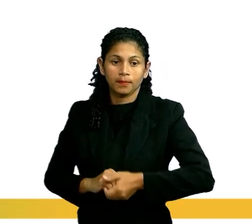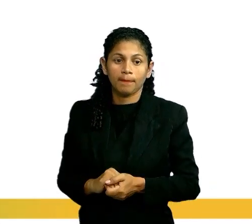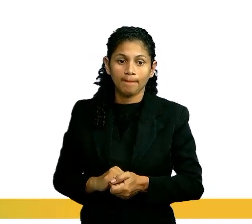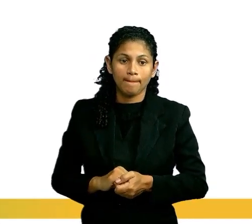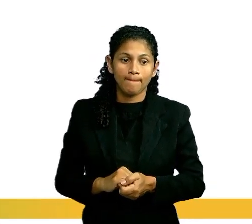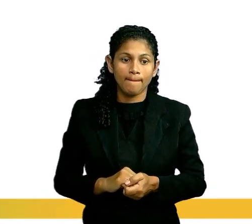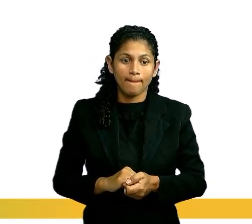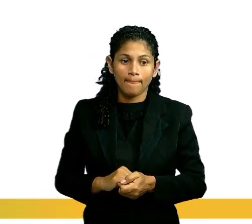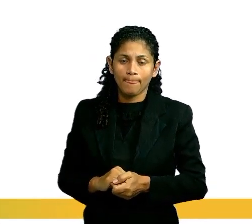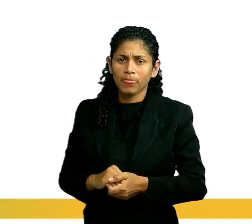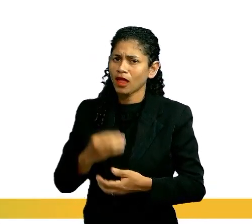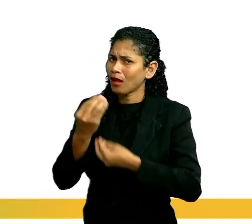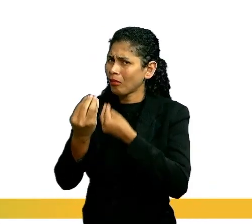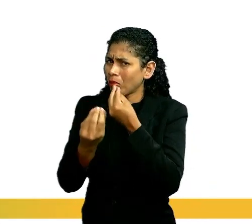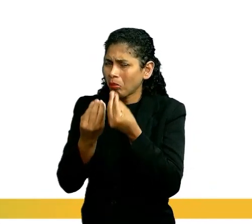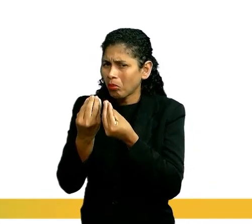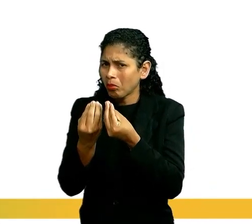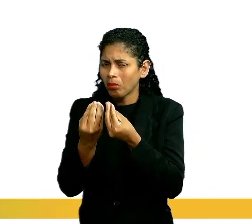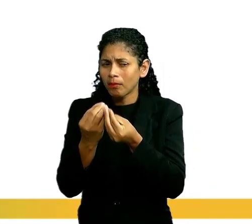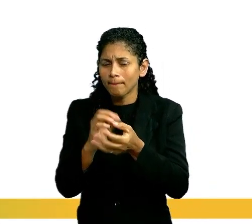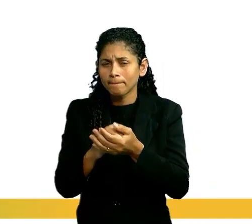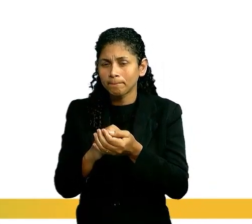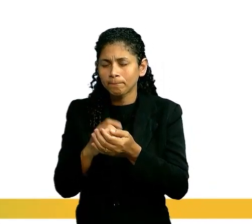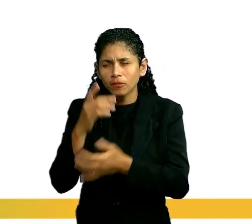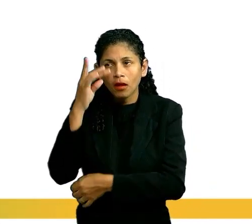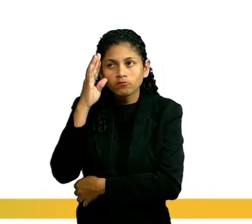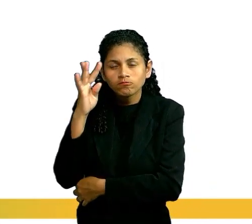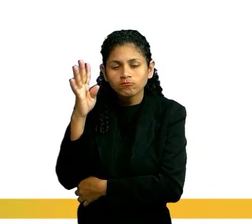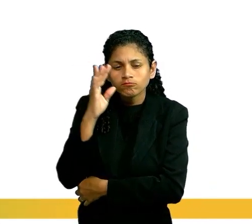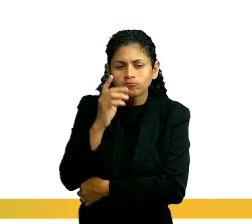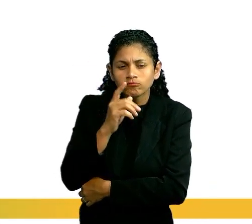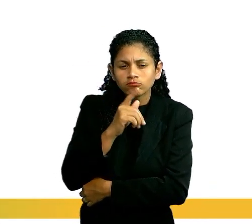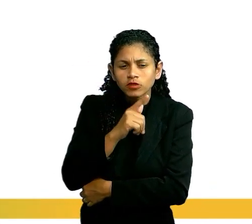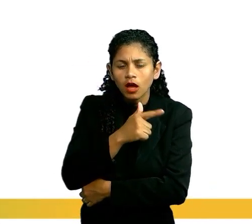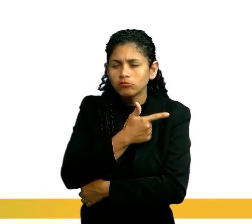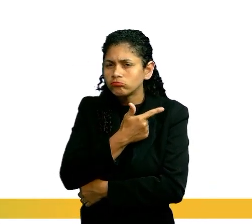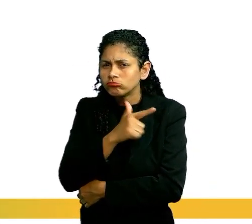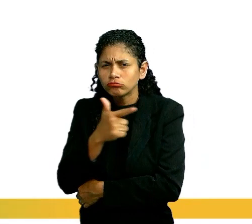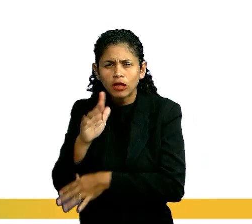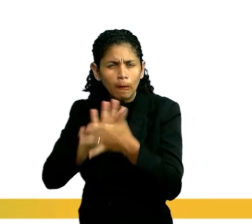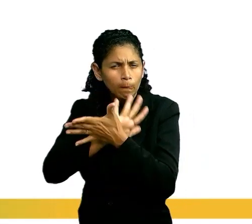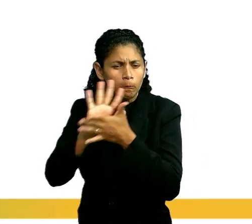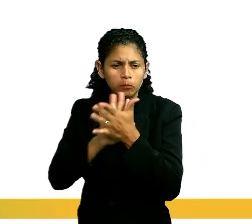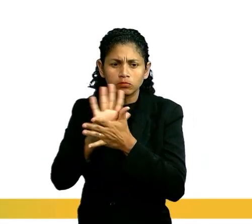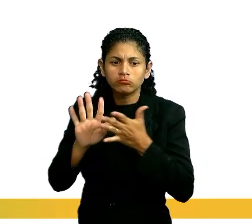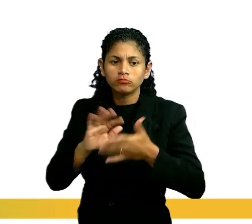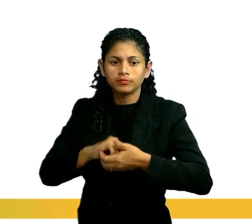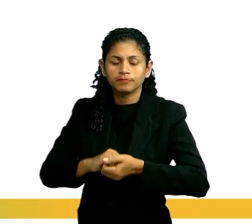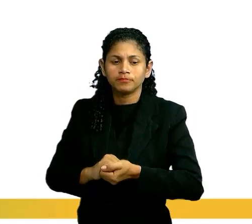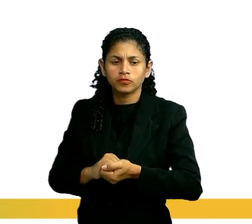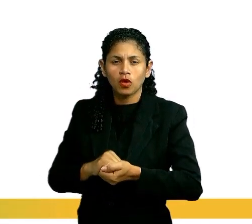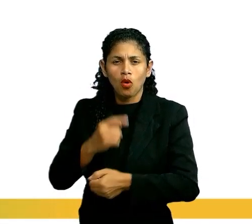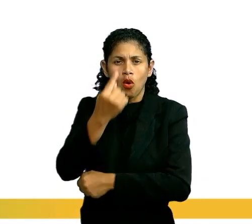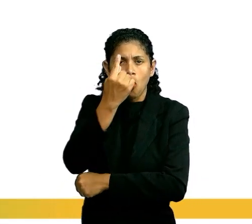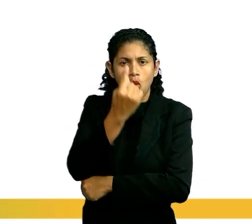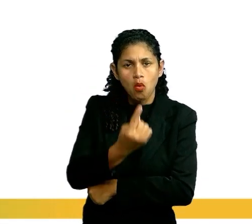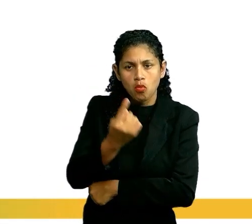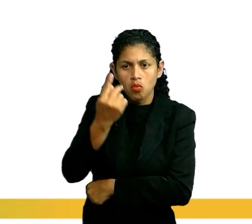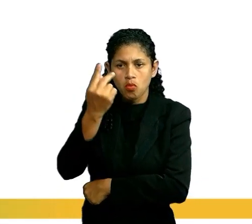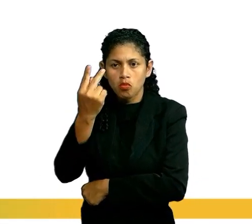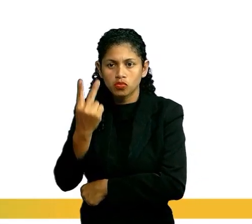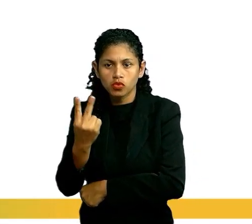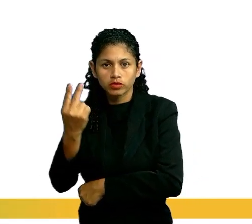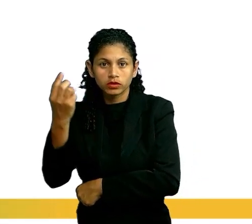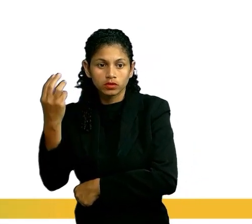assim? Vamos imaginar que aqui não tenha nada. Então, tu pensa assim, 1, 2, 3. Aí tu volta